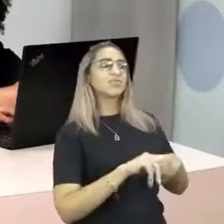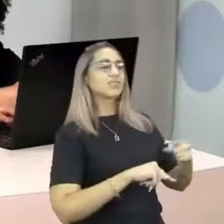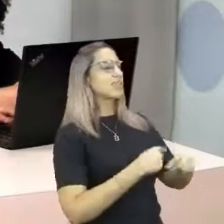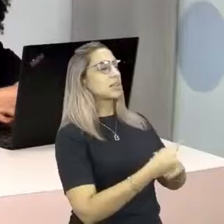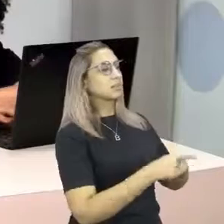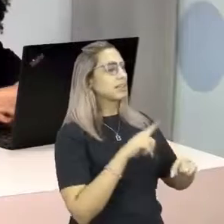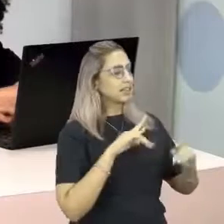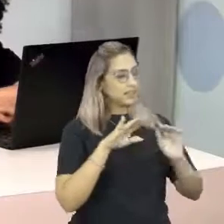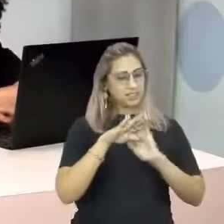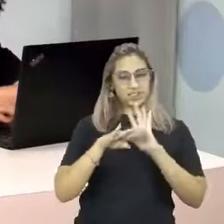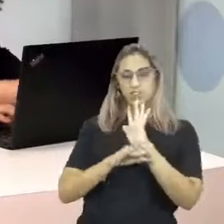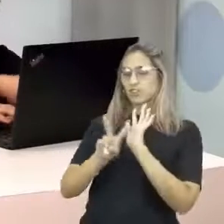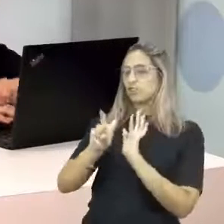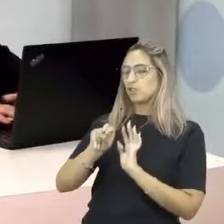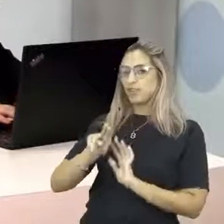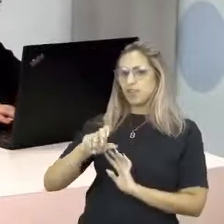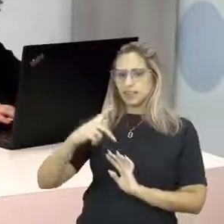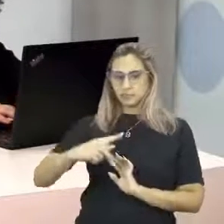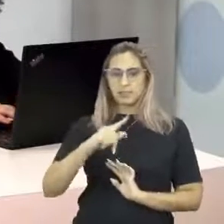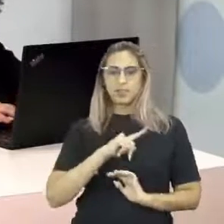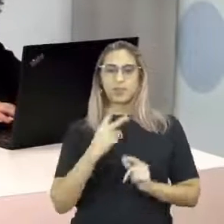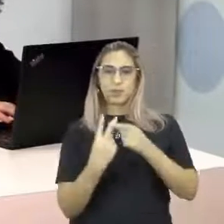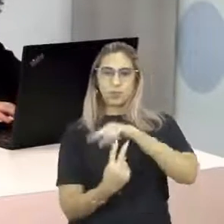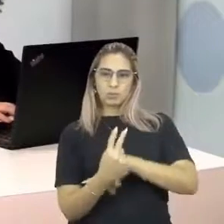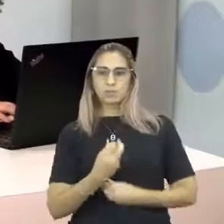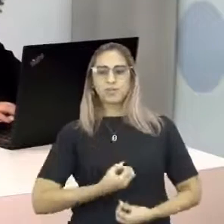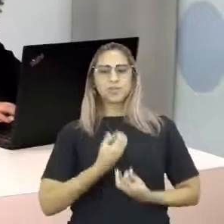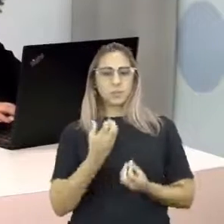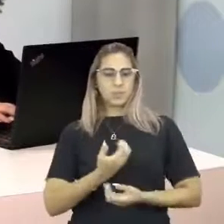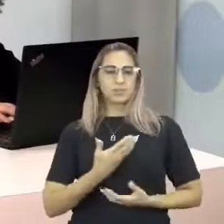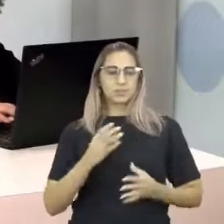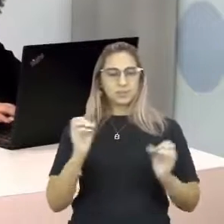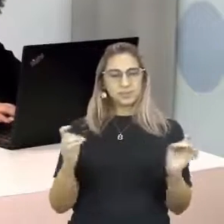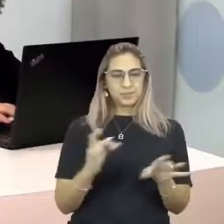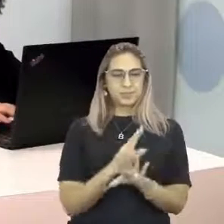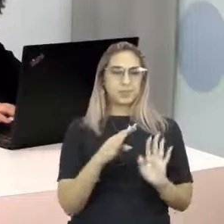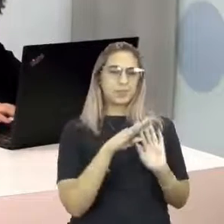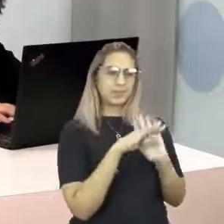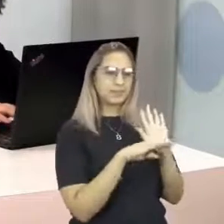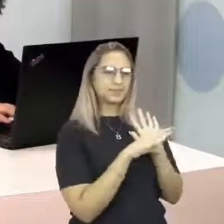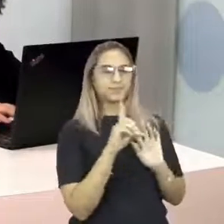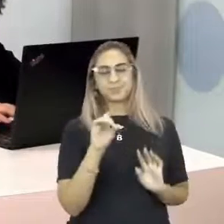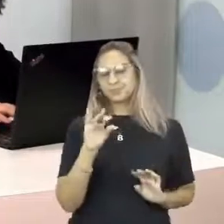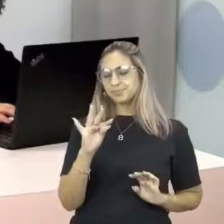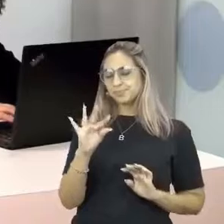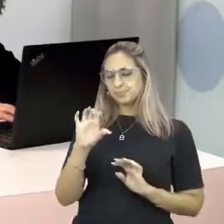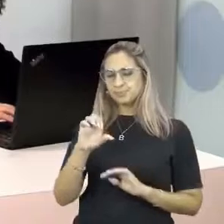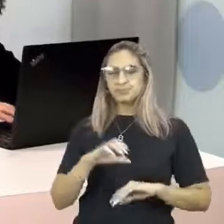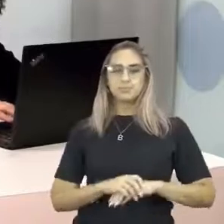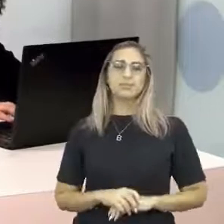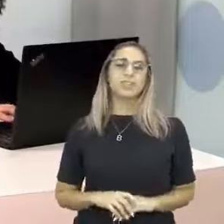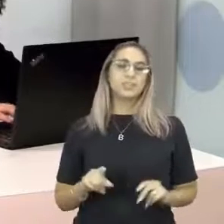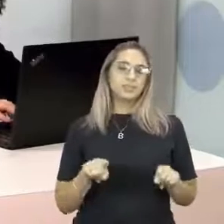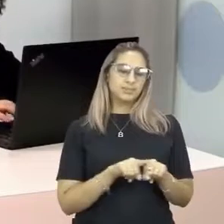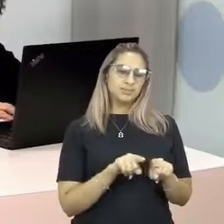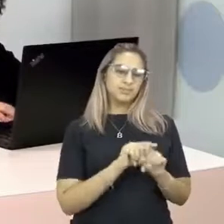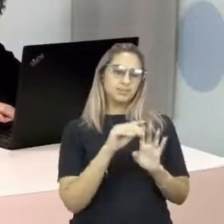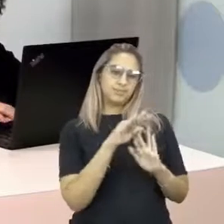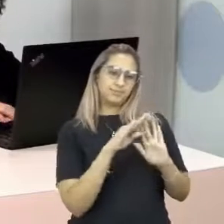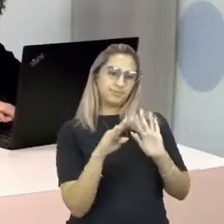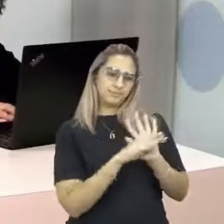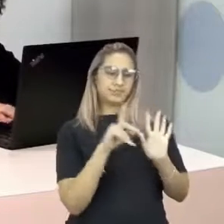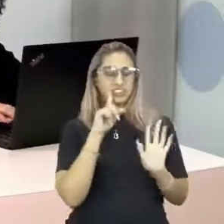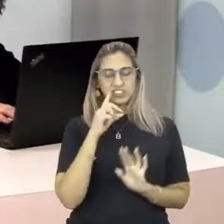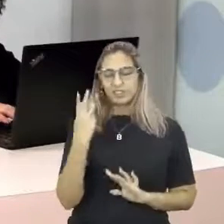tiver a classificação da VUNESP, a gente junta as duas informações e classifica esse docente, né? A previsão para classificação é o